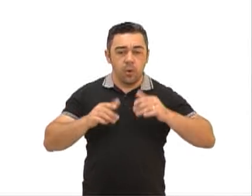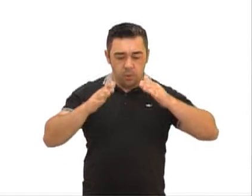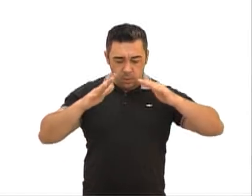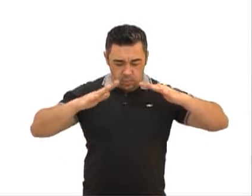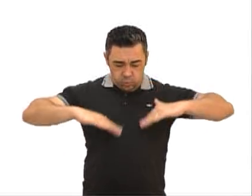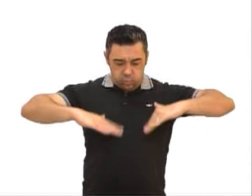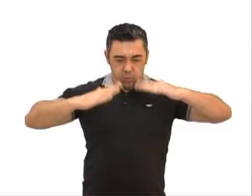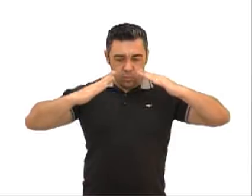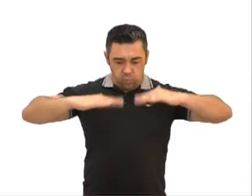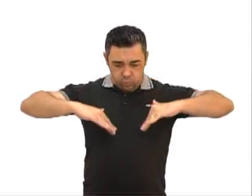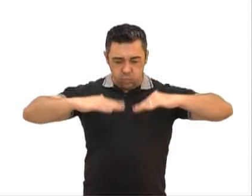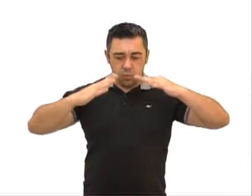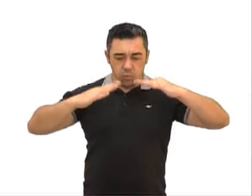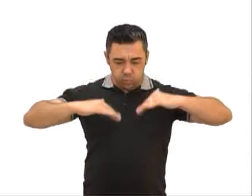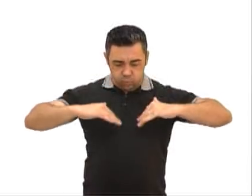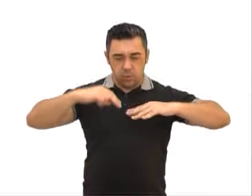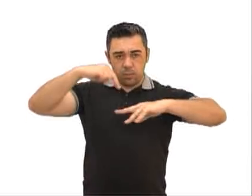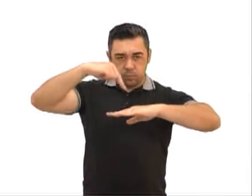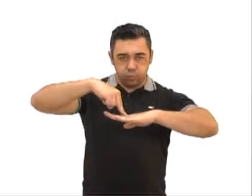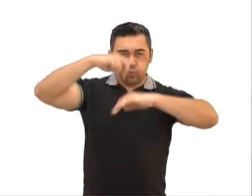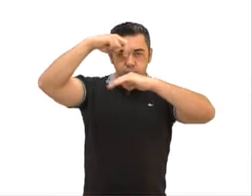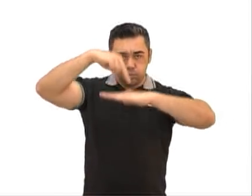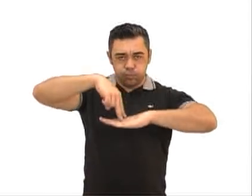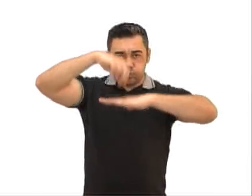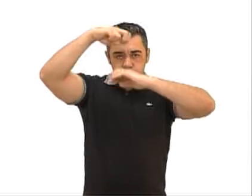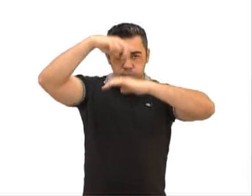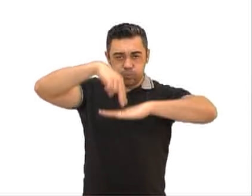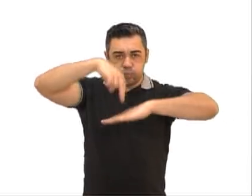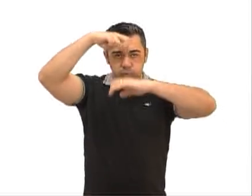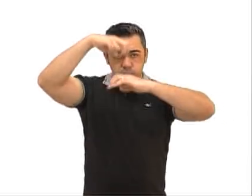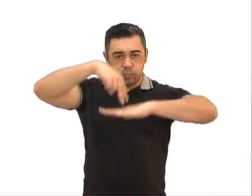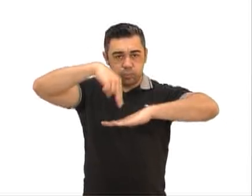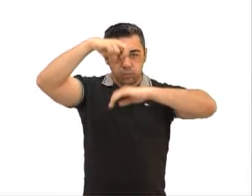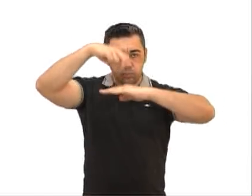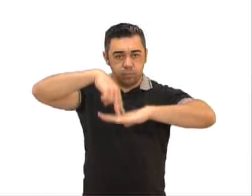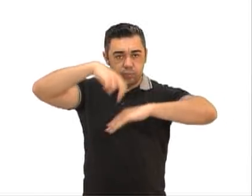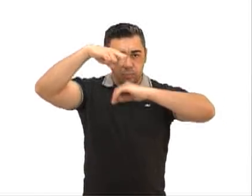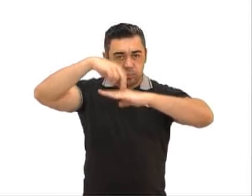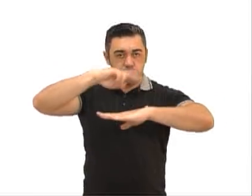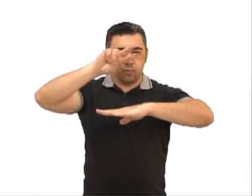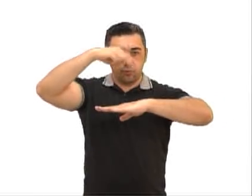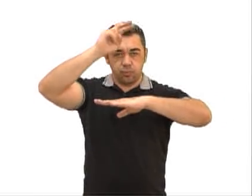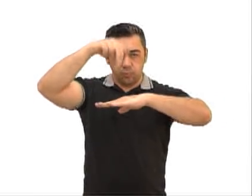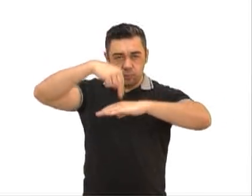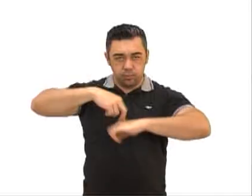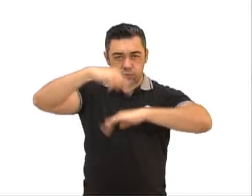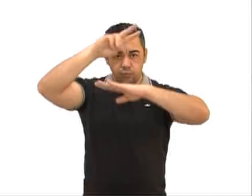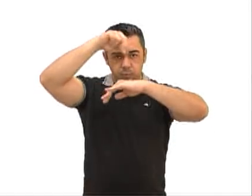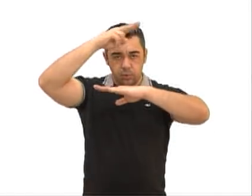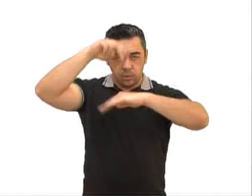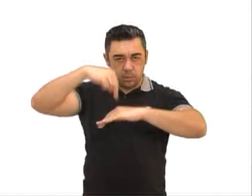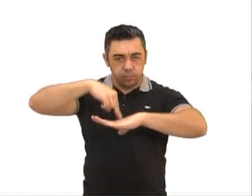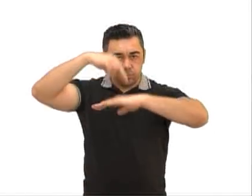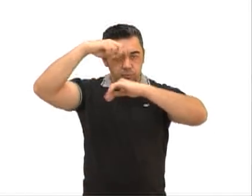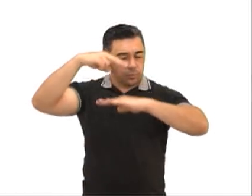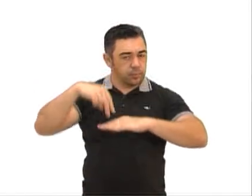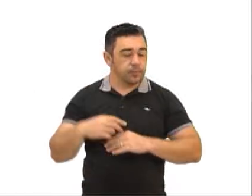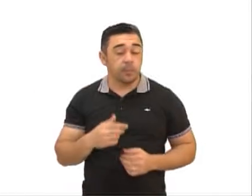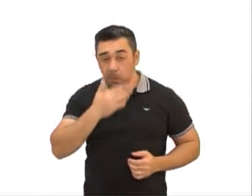elástica para os acrobatas dar impulso nos saltos e acrobacias que realizam. Então, olha